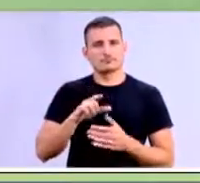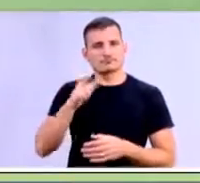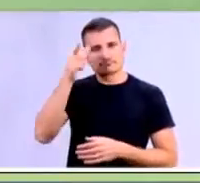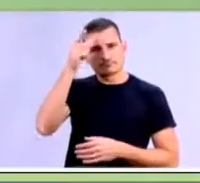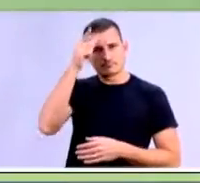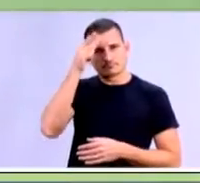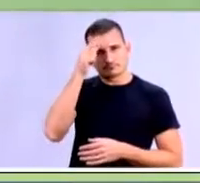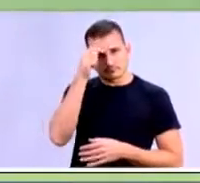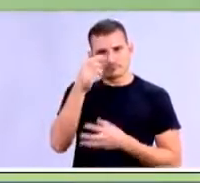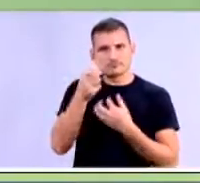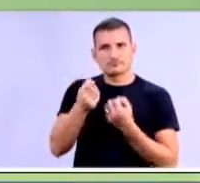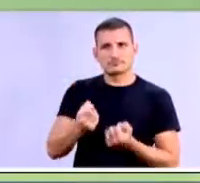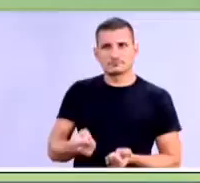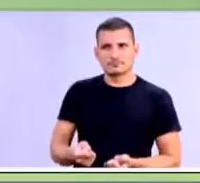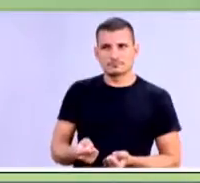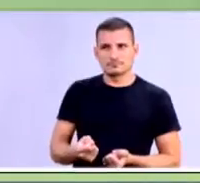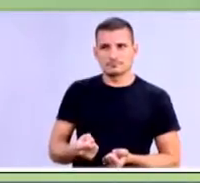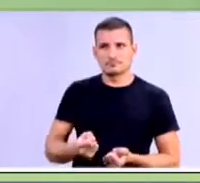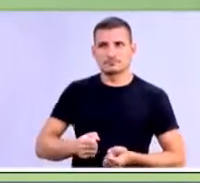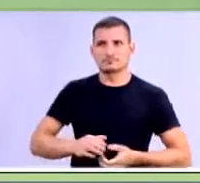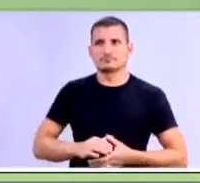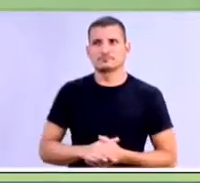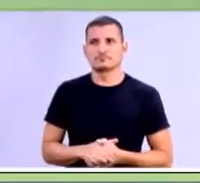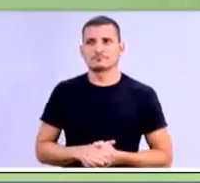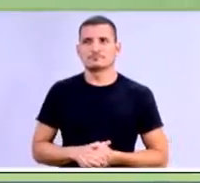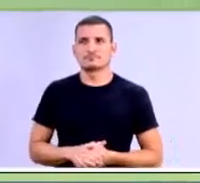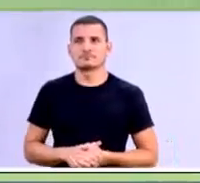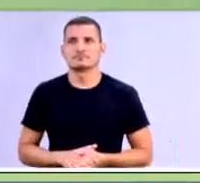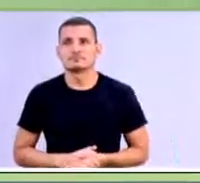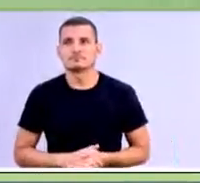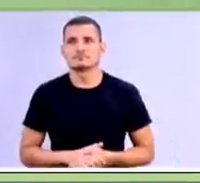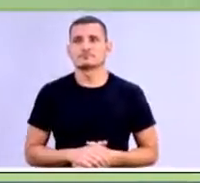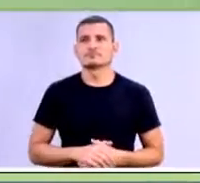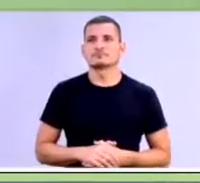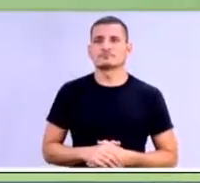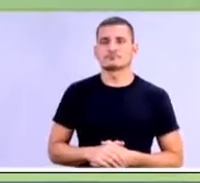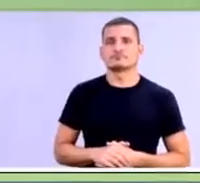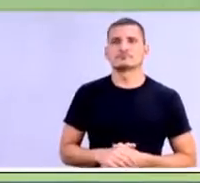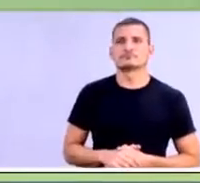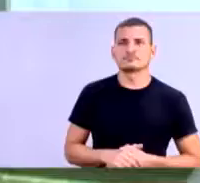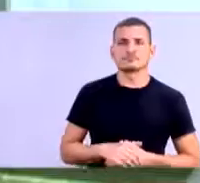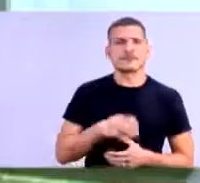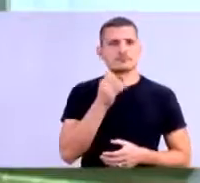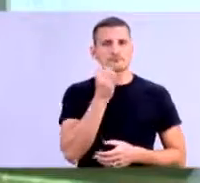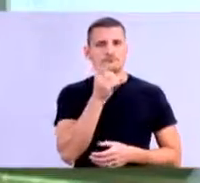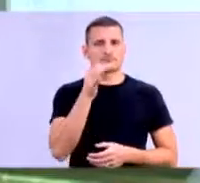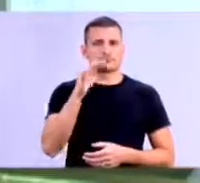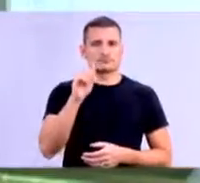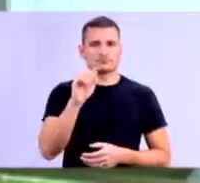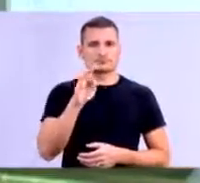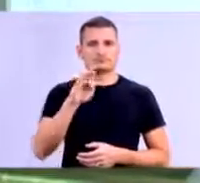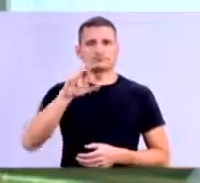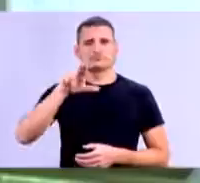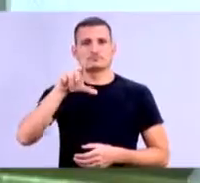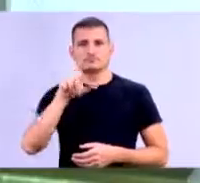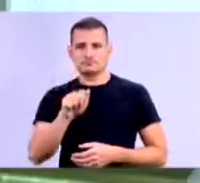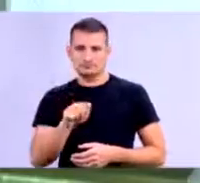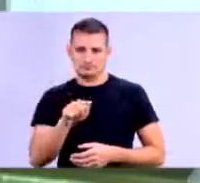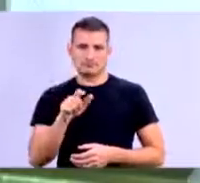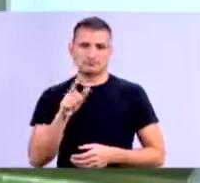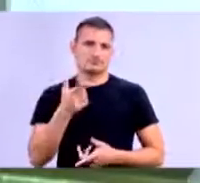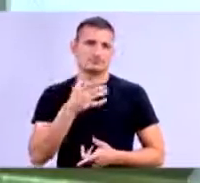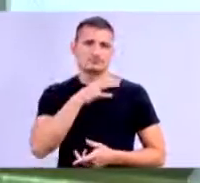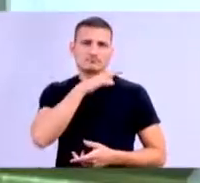excesso? Tome, gema dobrado agora. É interessante que as fábulas, geralmente os personagens, eles são